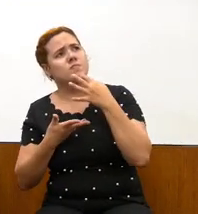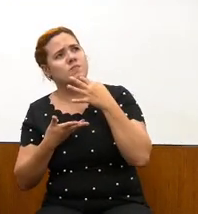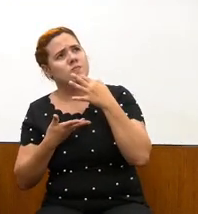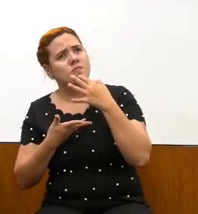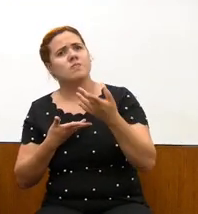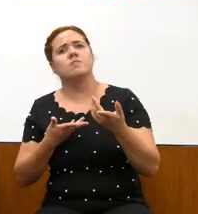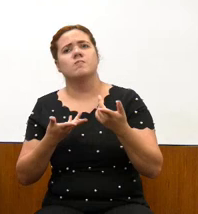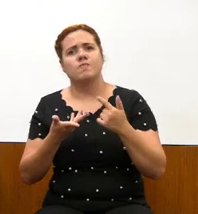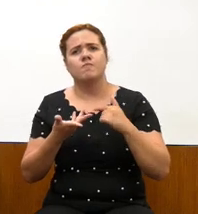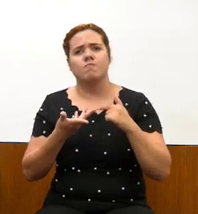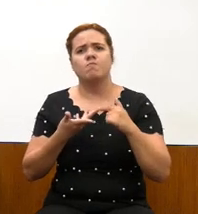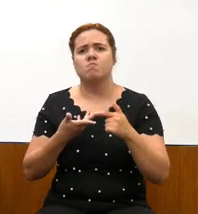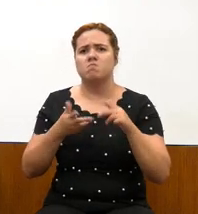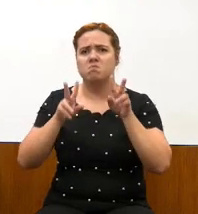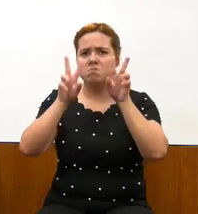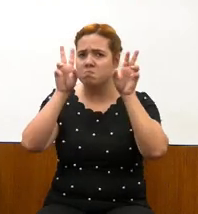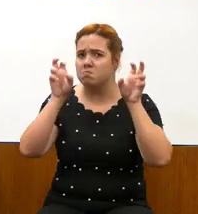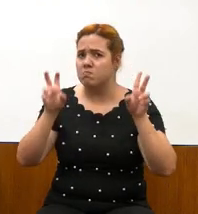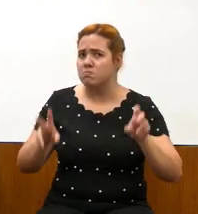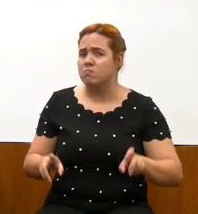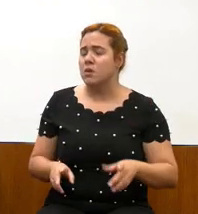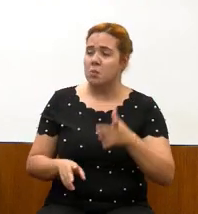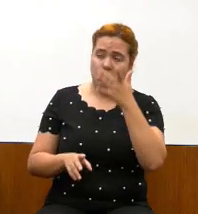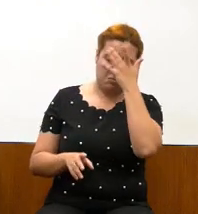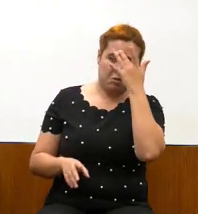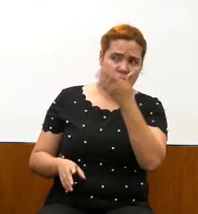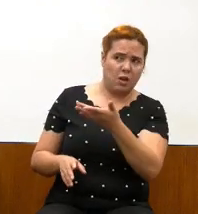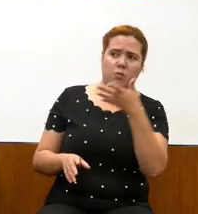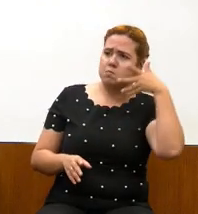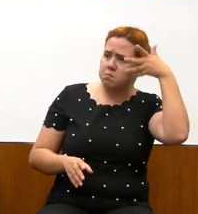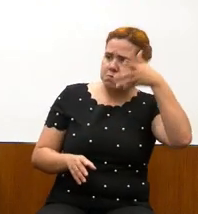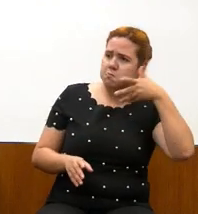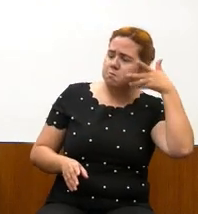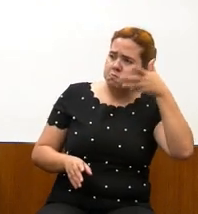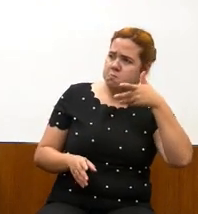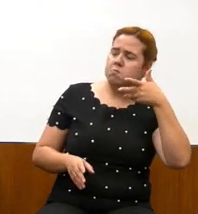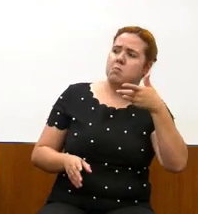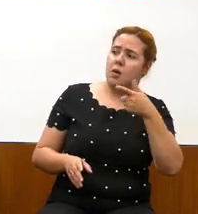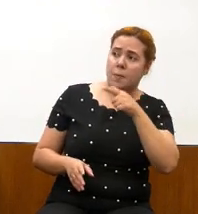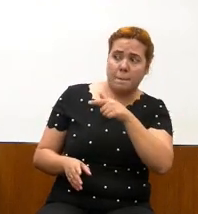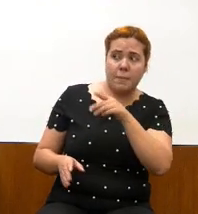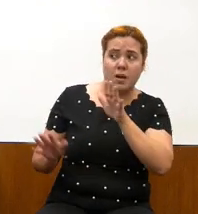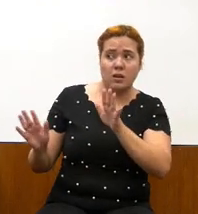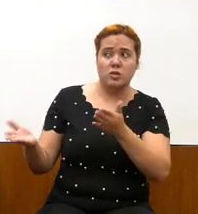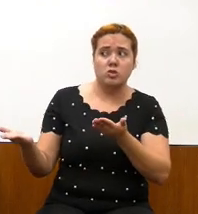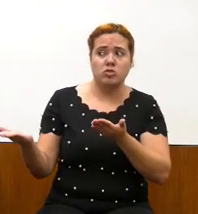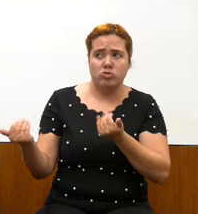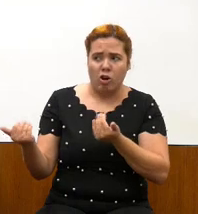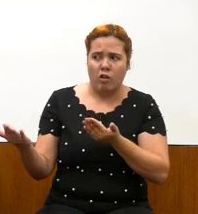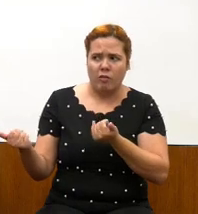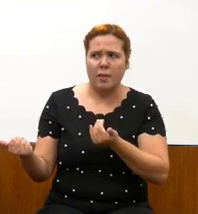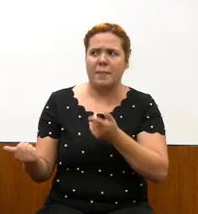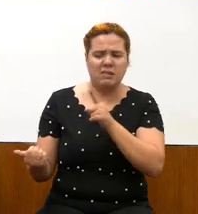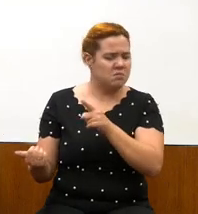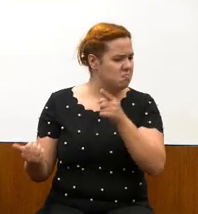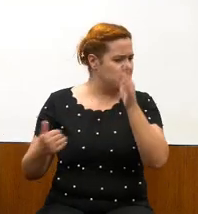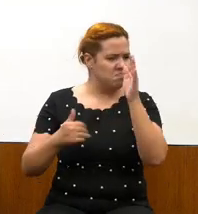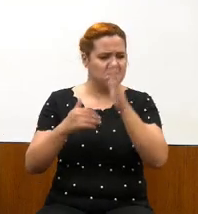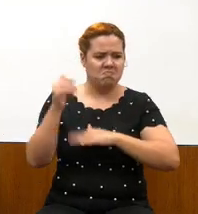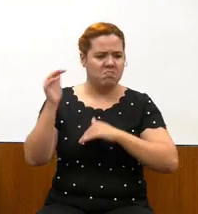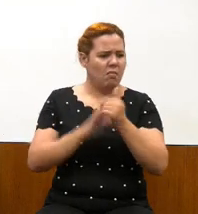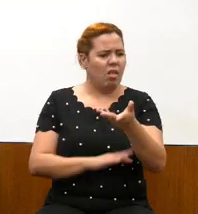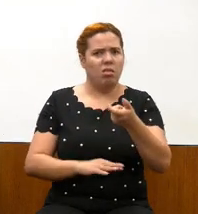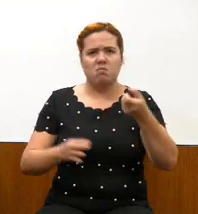assunto, pessoa extremamente preparada, pela juventude, ele deu um show aqui para nós